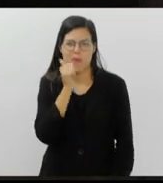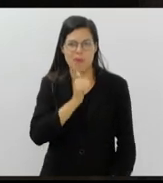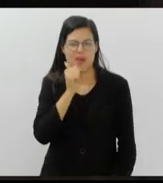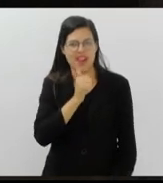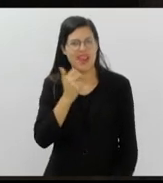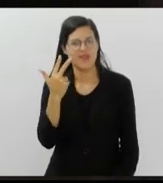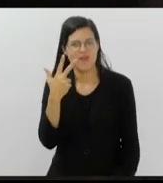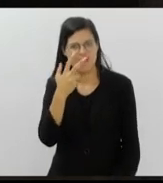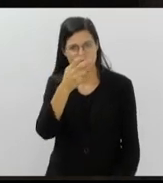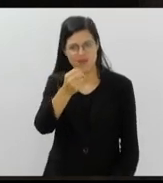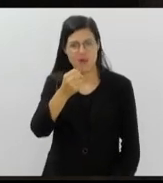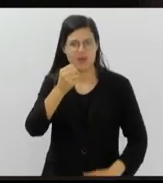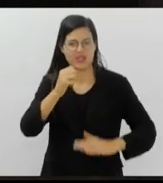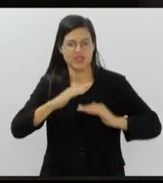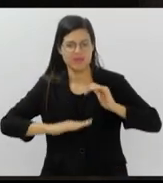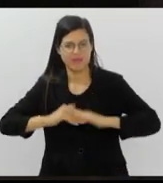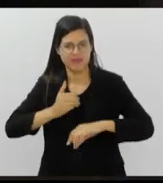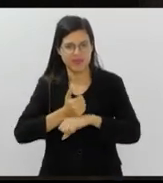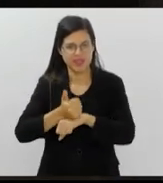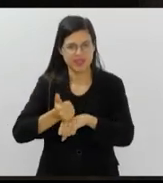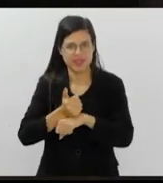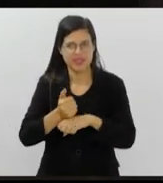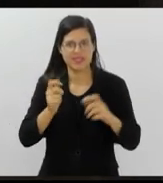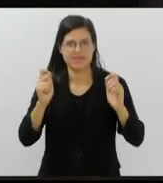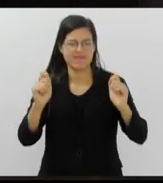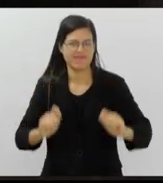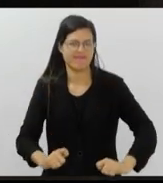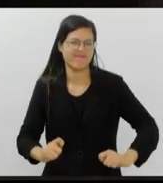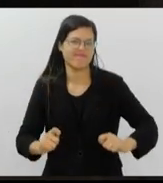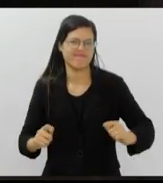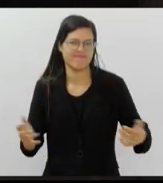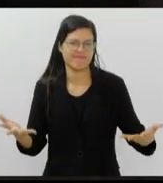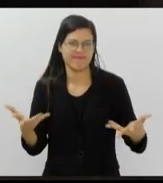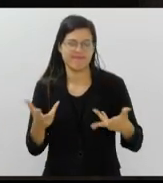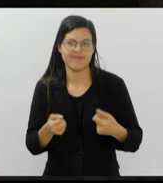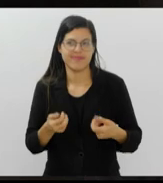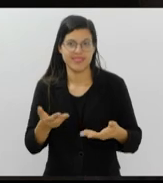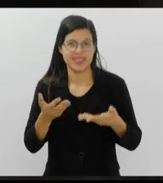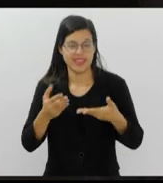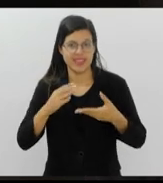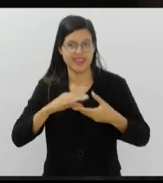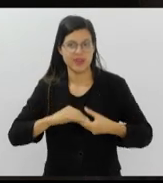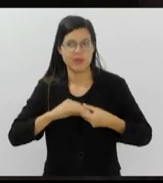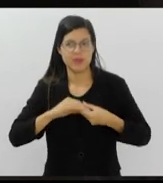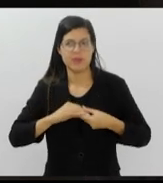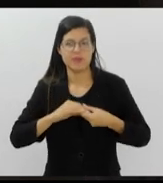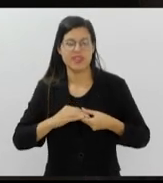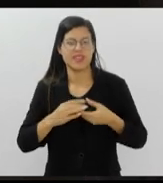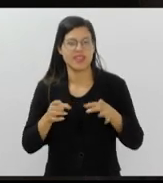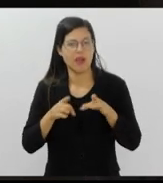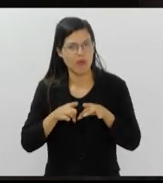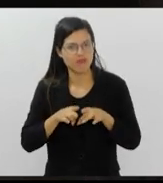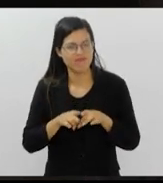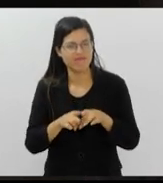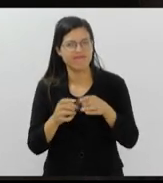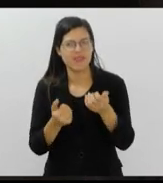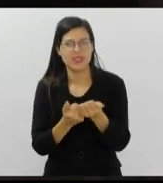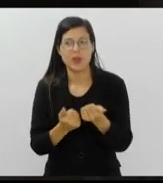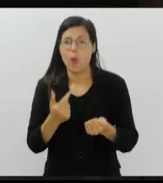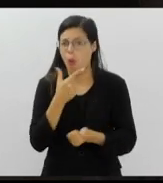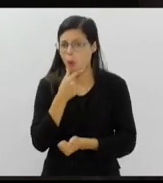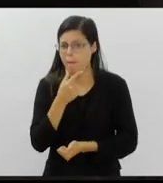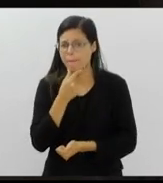leais, profissionais competentes, brilhantes. Queria saudar os nossos parceiros, homens,